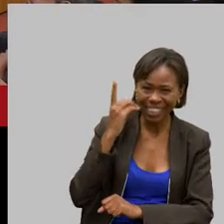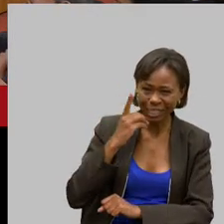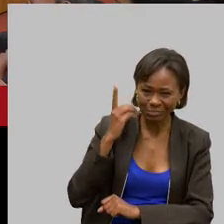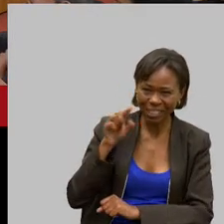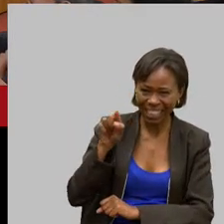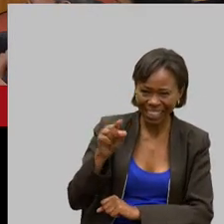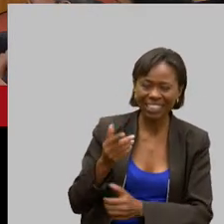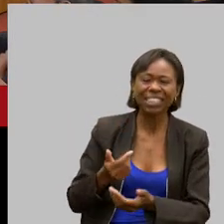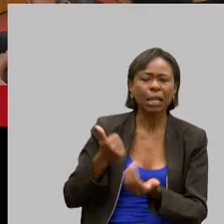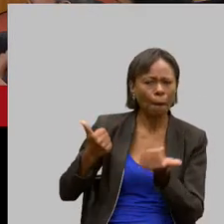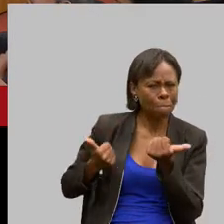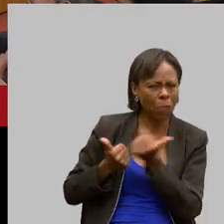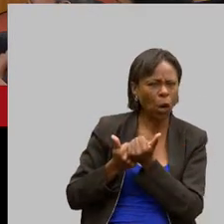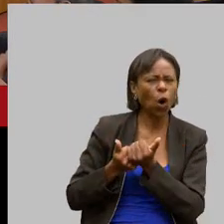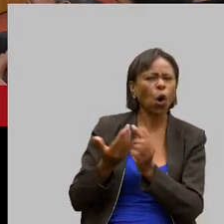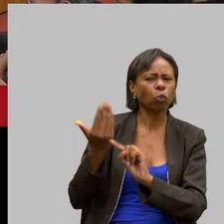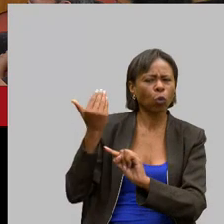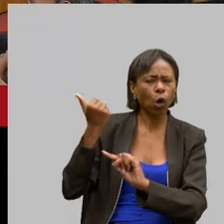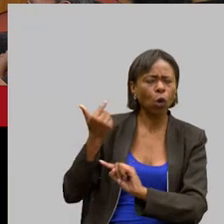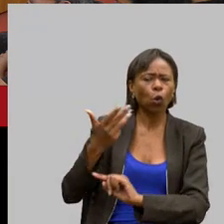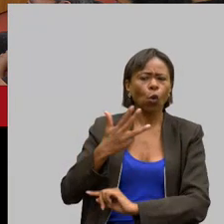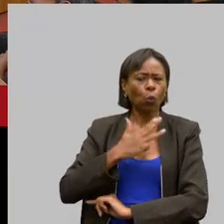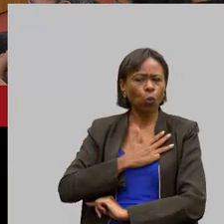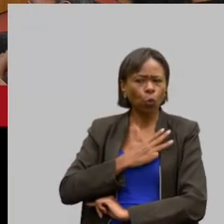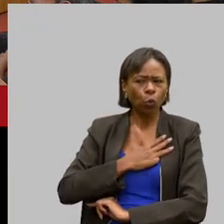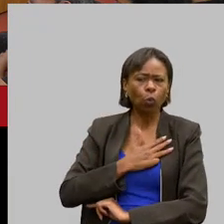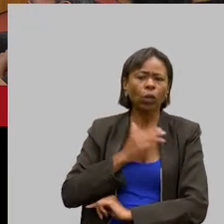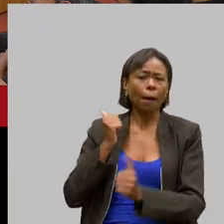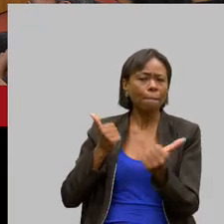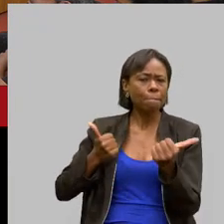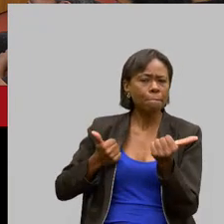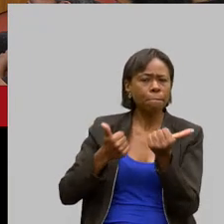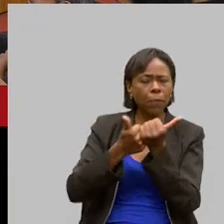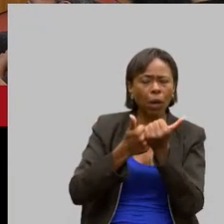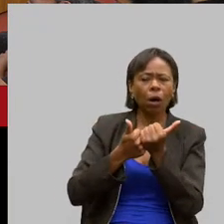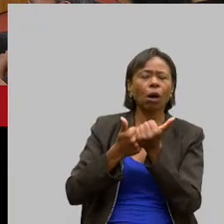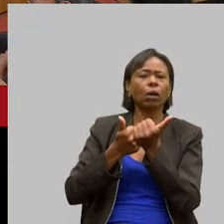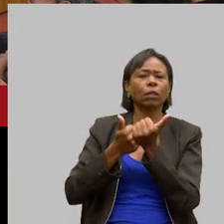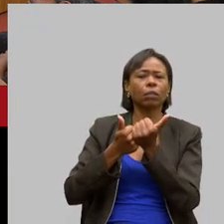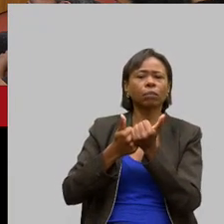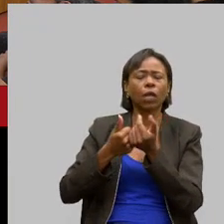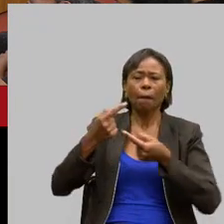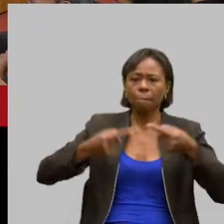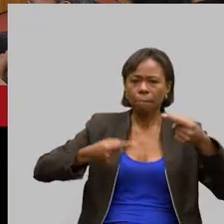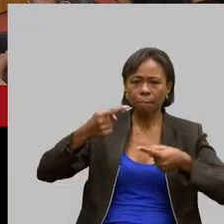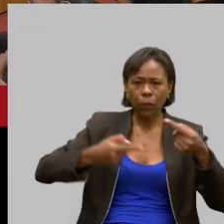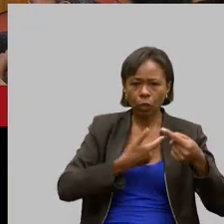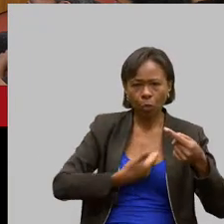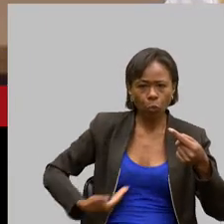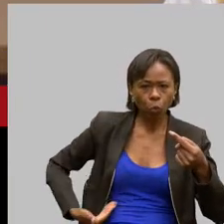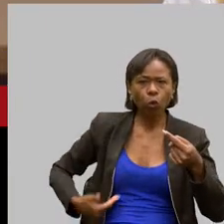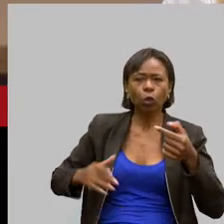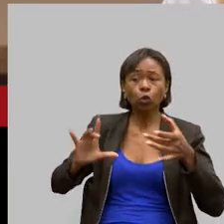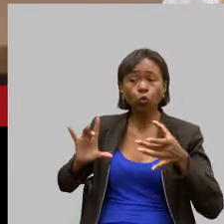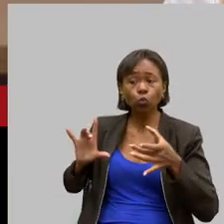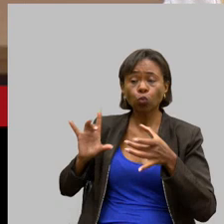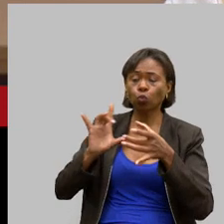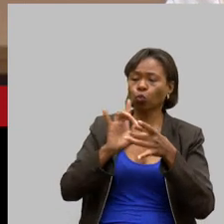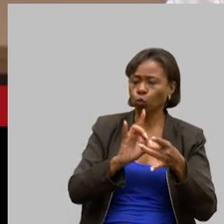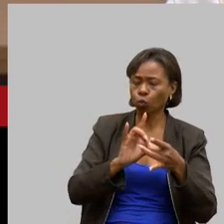apoiou o governo Lula que apoia e que constrói as políticas públicas junto com as